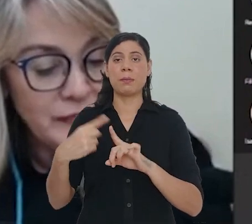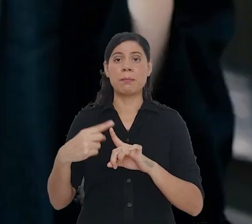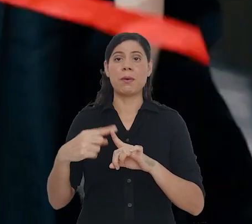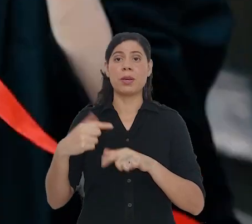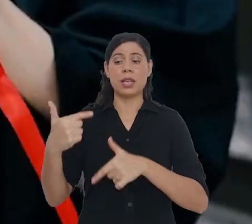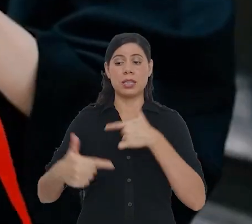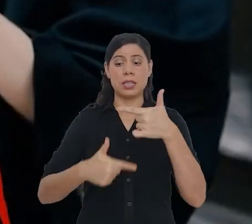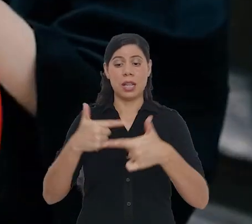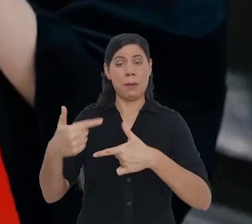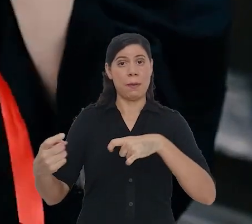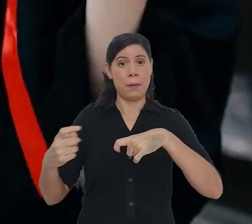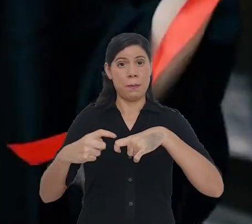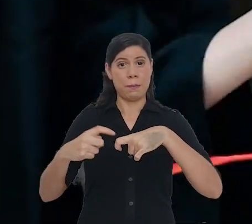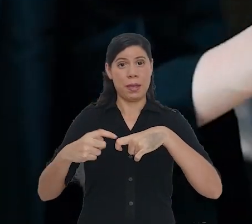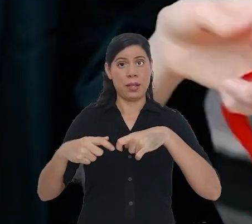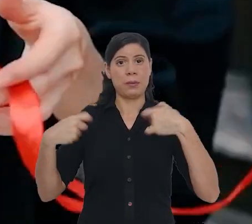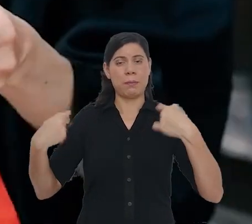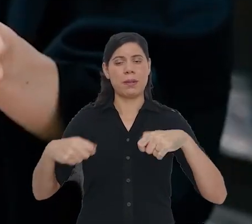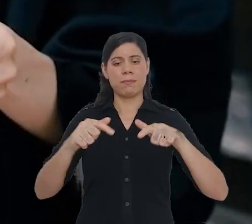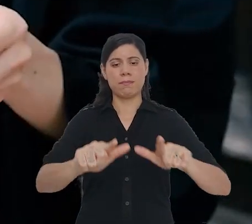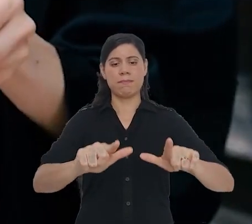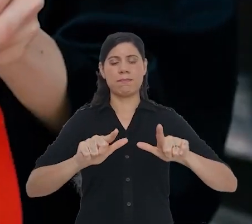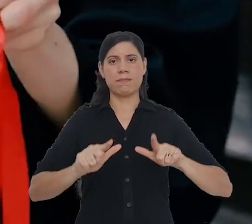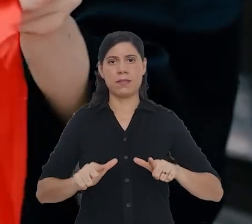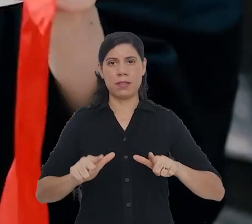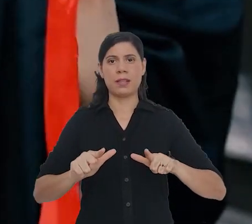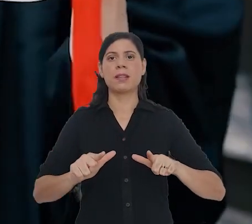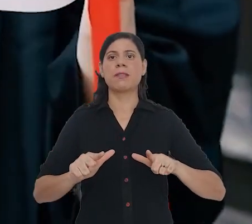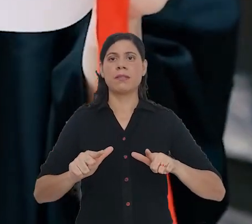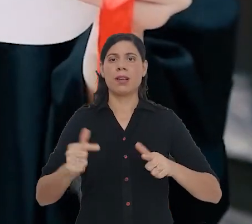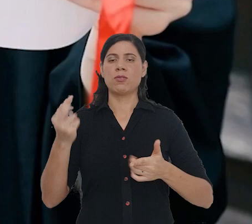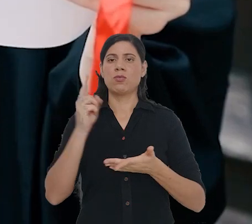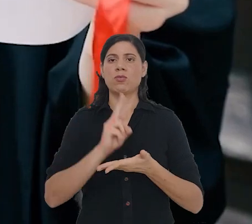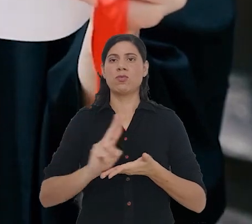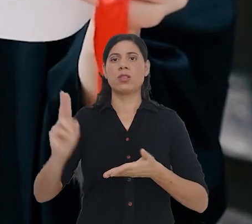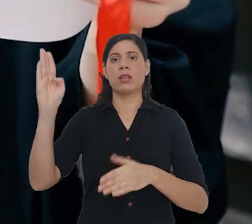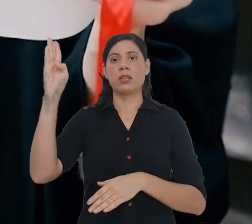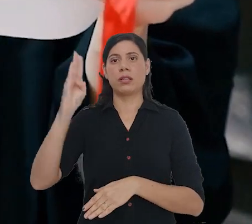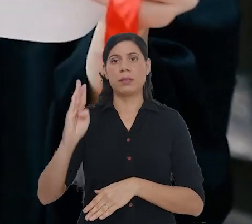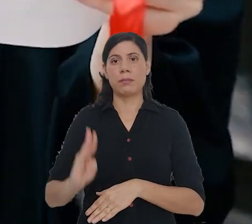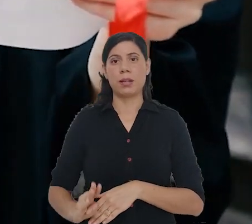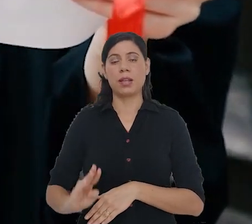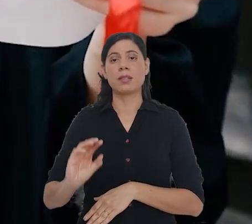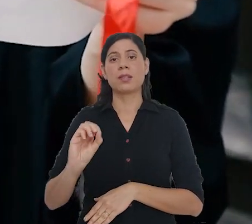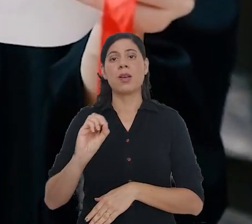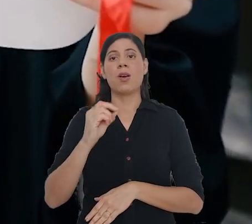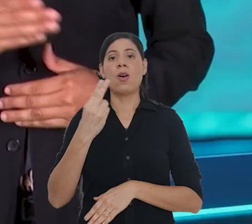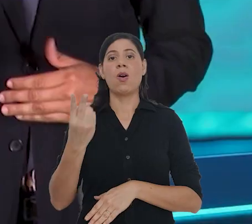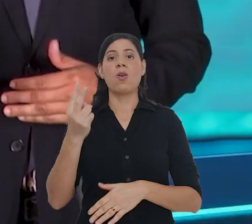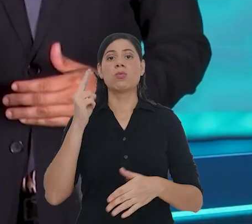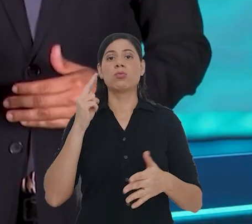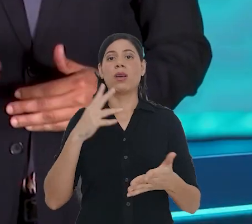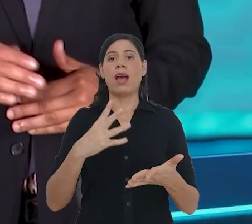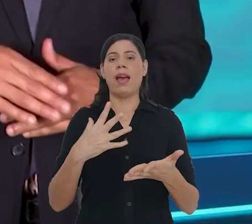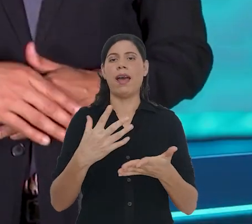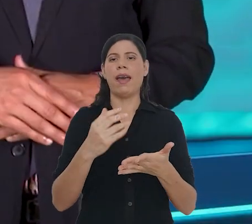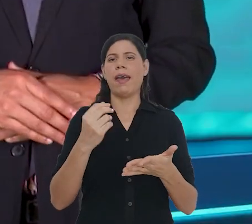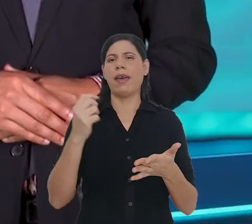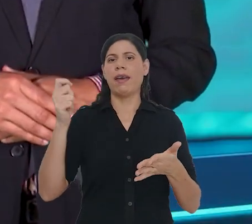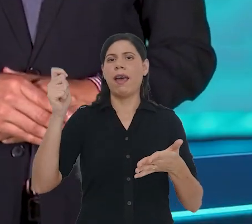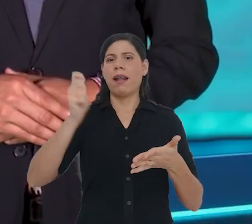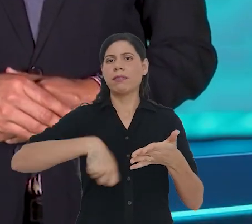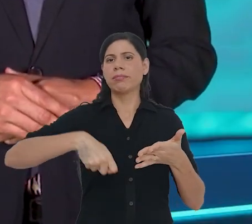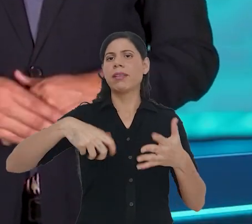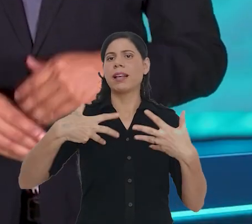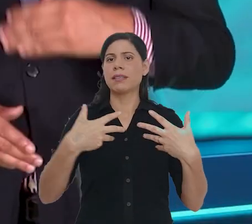no país exige um diploma válido, emitido por uma universidade brasileira ou revalidado. A magistrada explicou